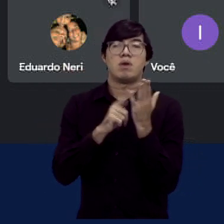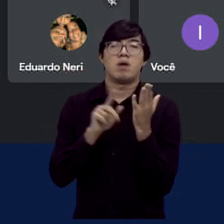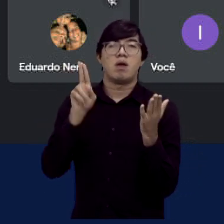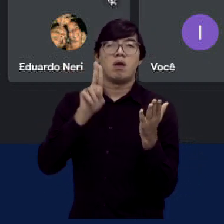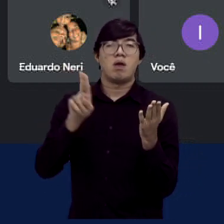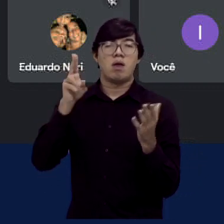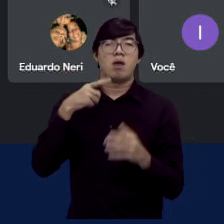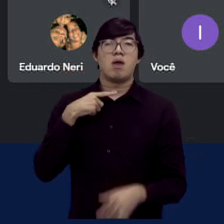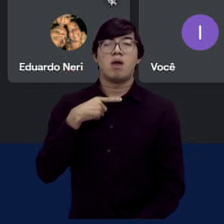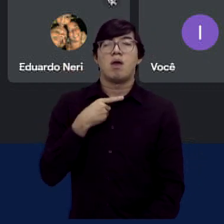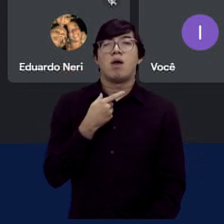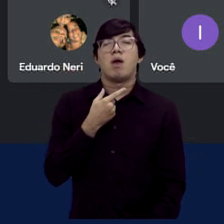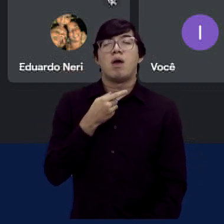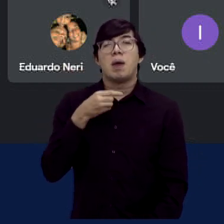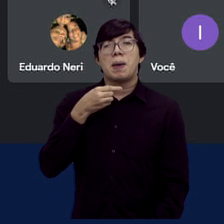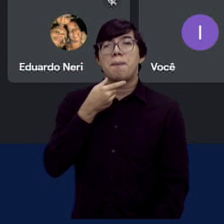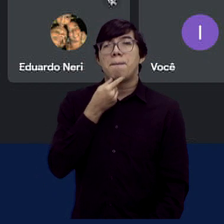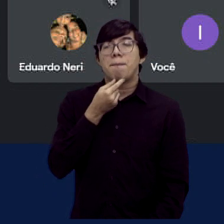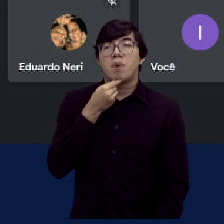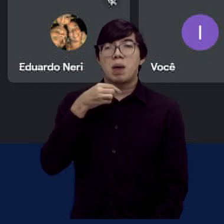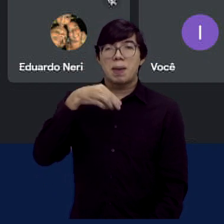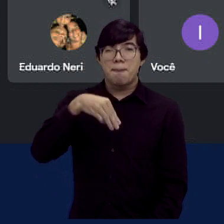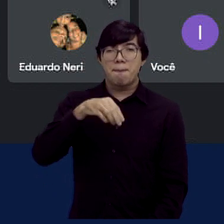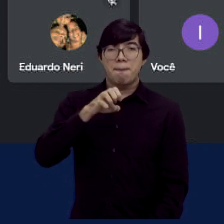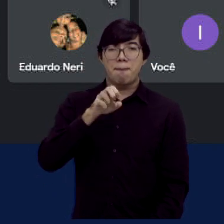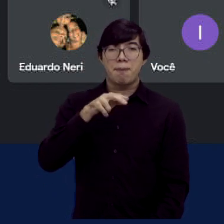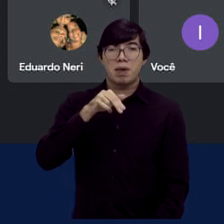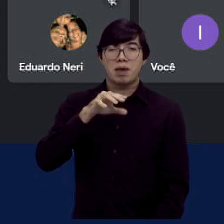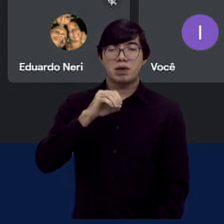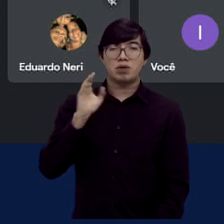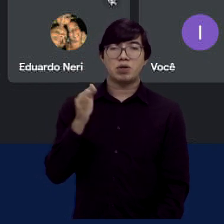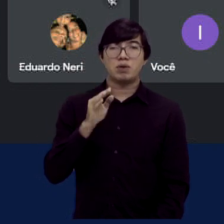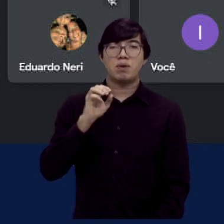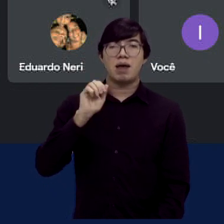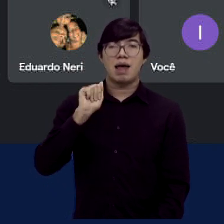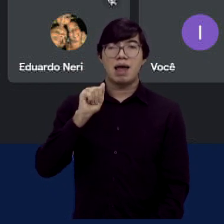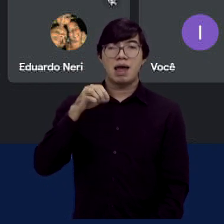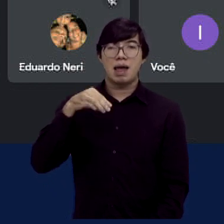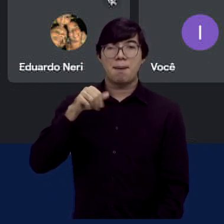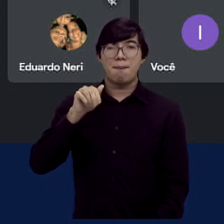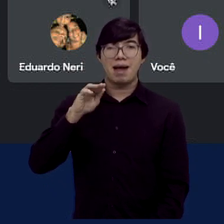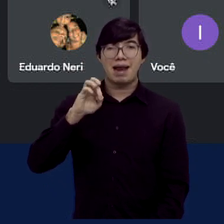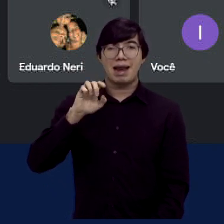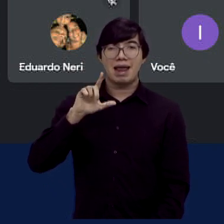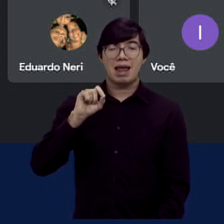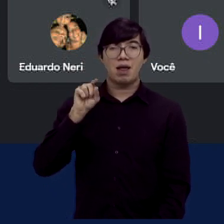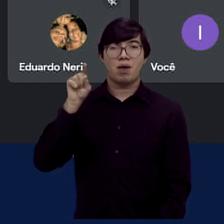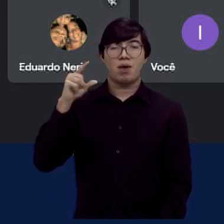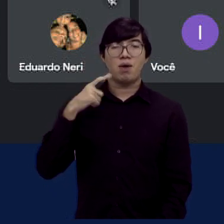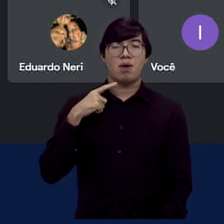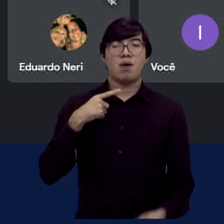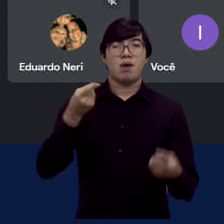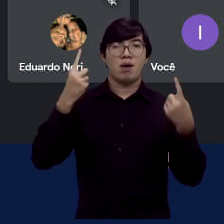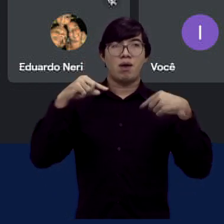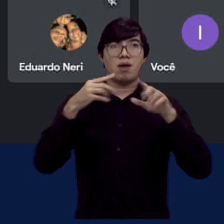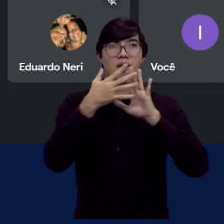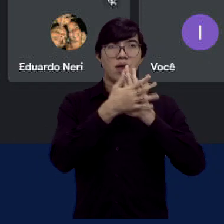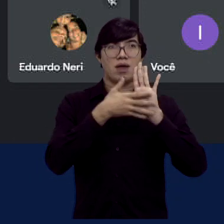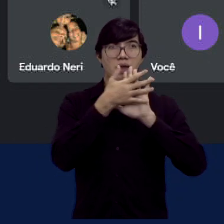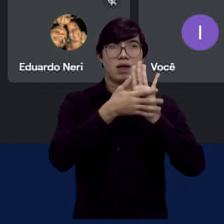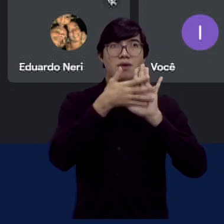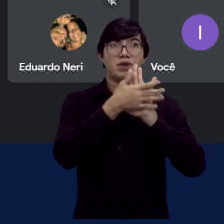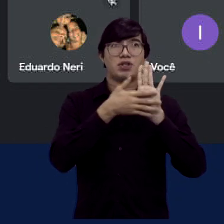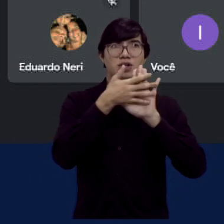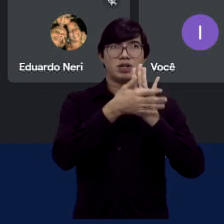Menino Amarelo era colocado no camisão amarelo dele. Então a fala dele era colocada no